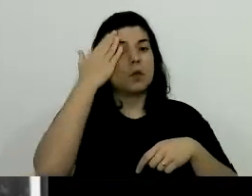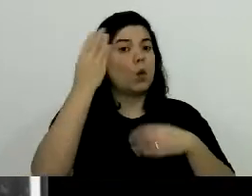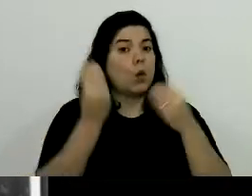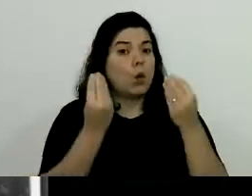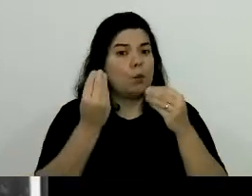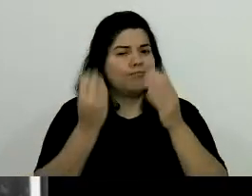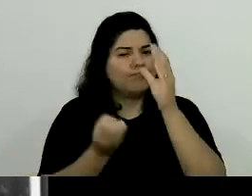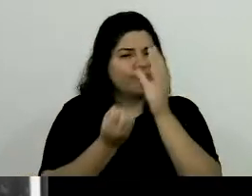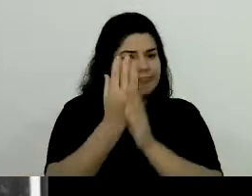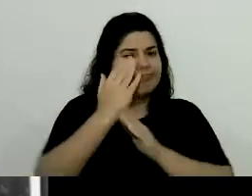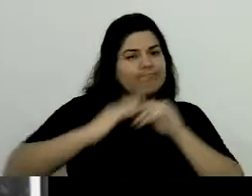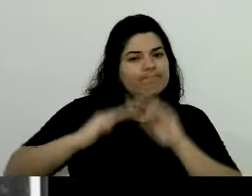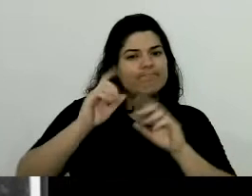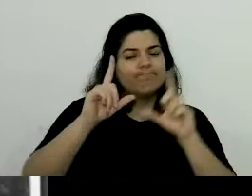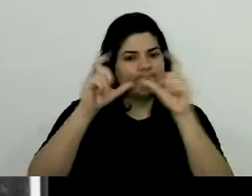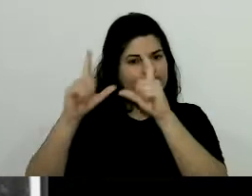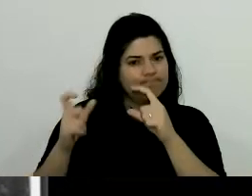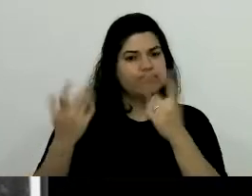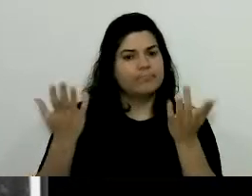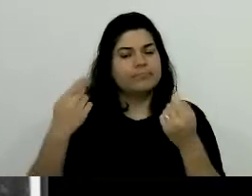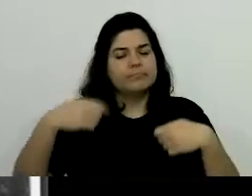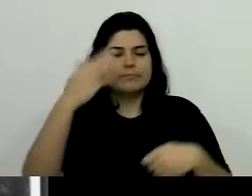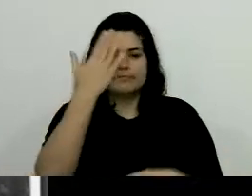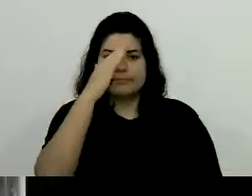poder entender.